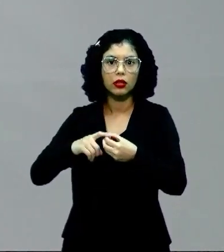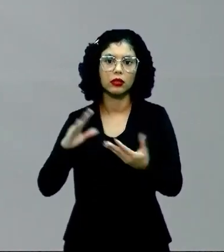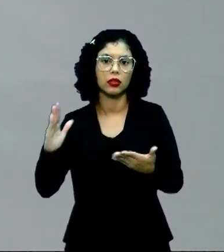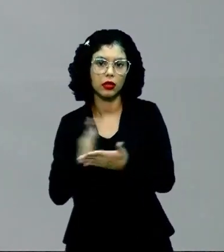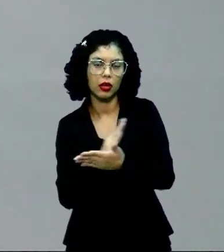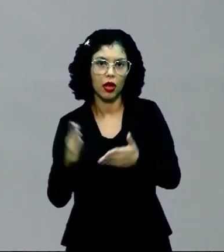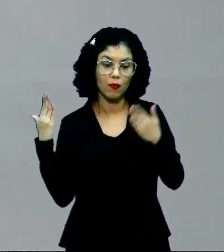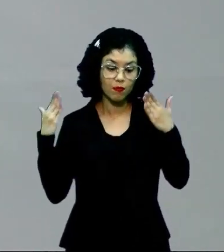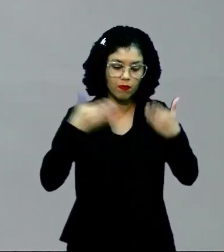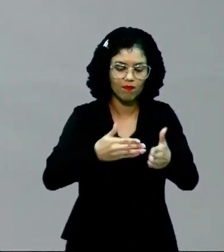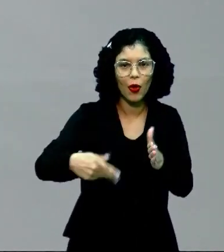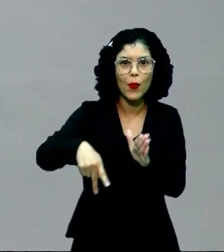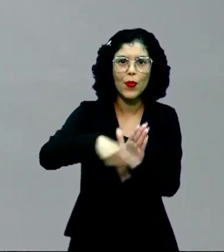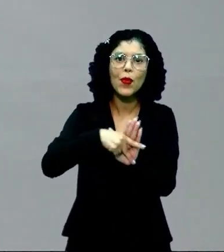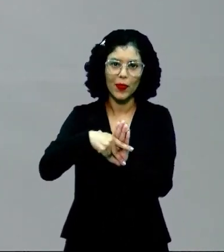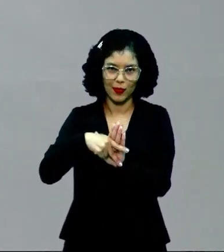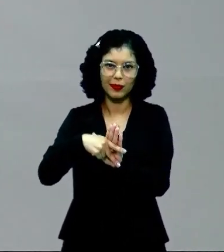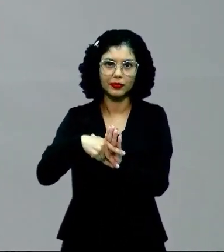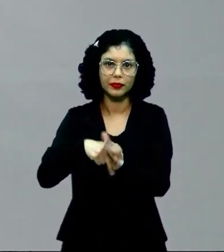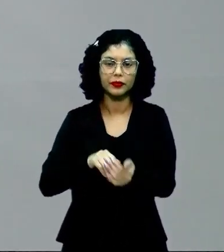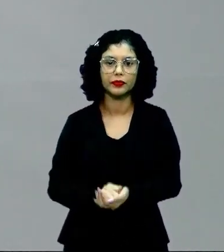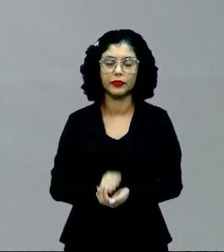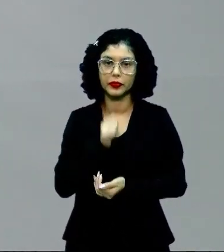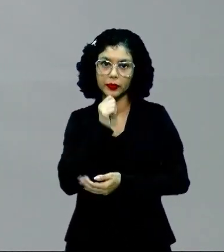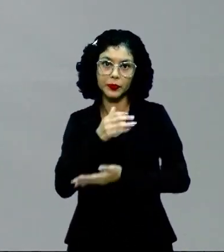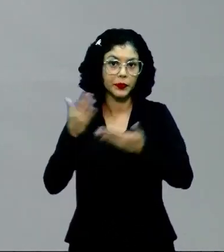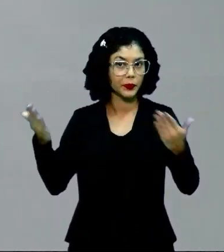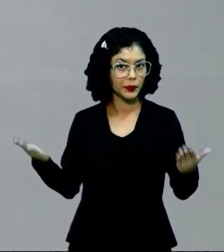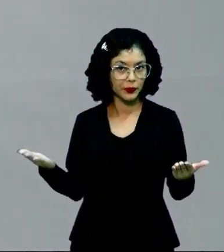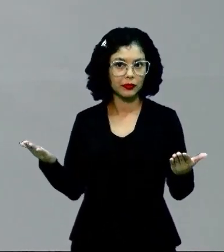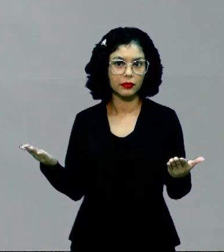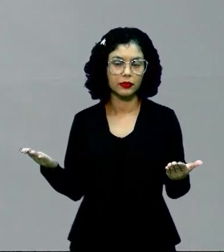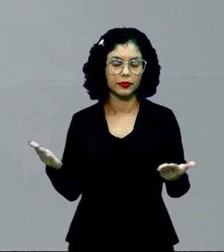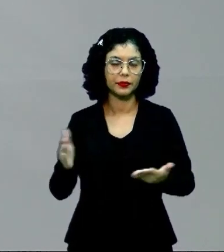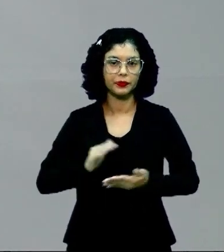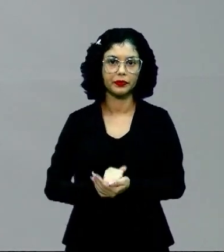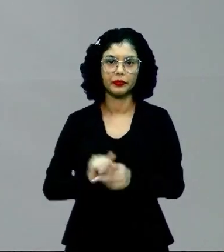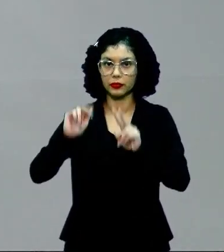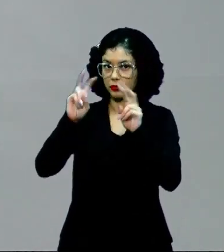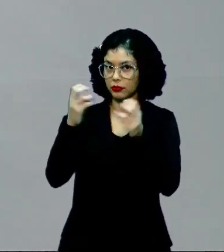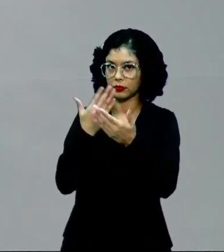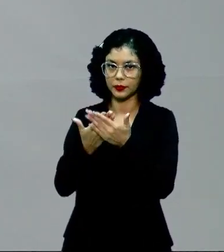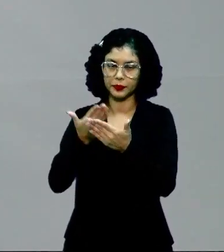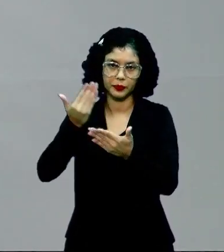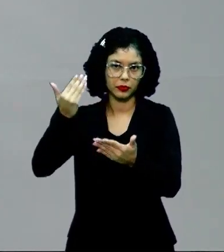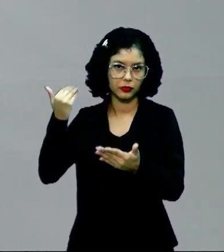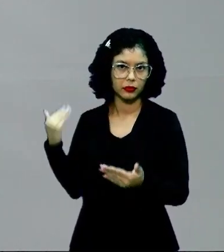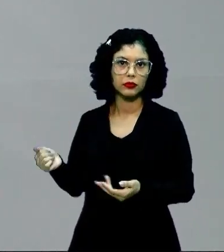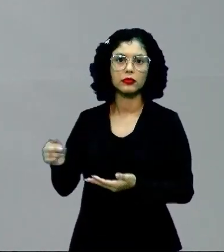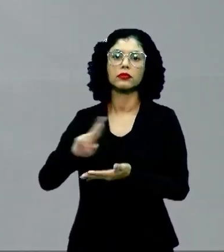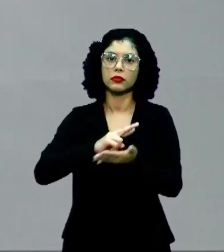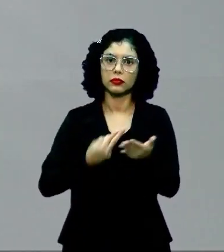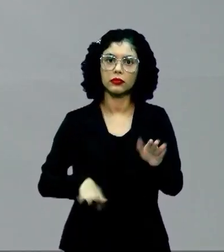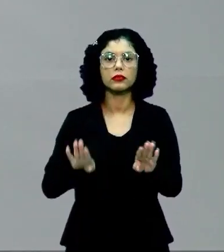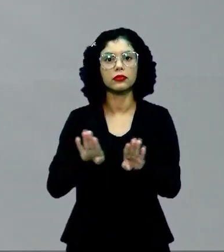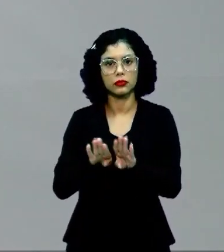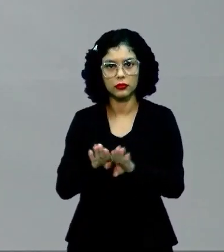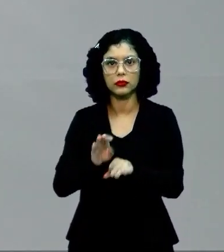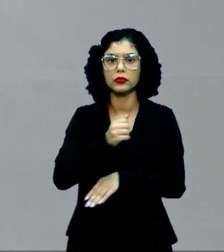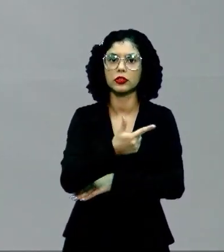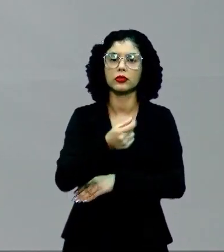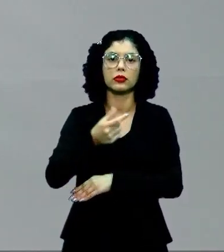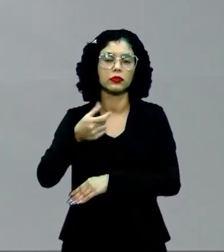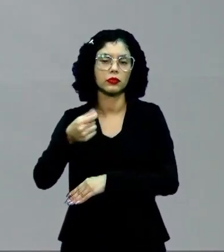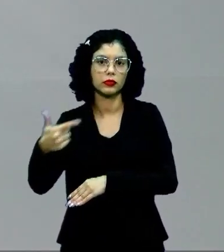algo específico, né? Então, no tema passado, na redação do Enem